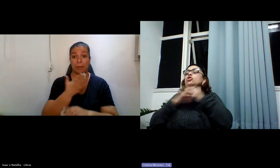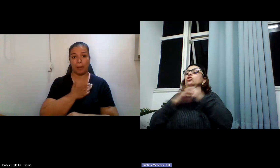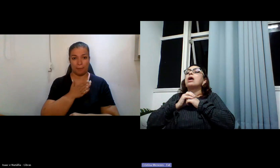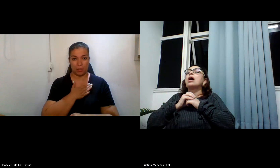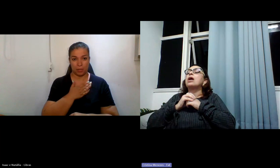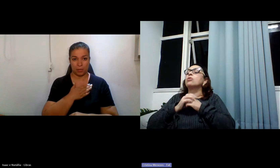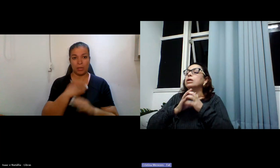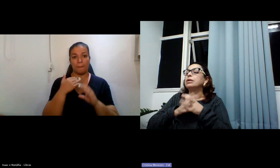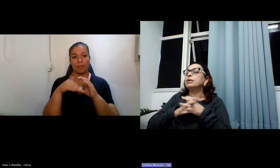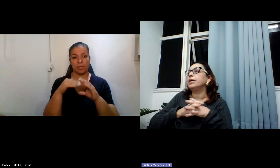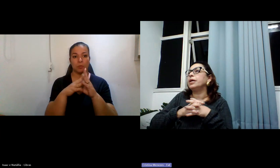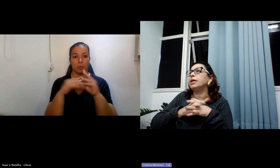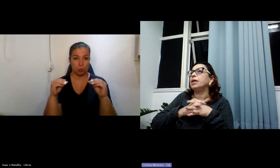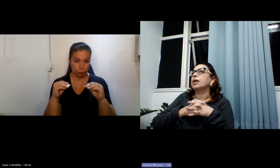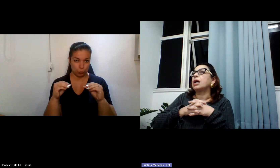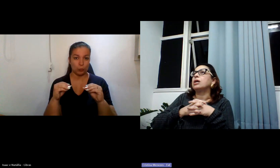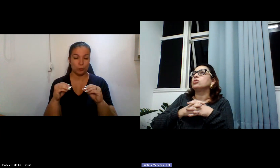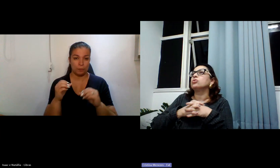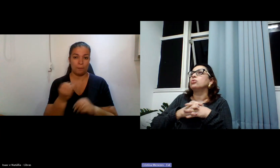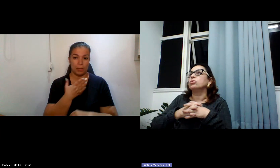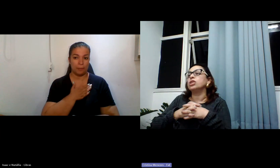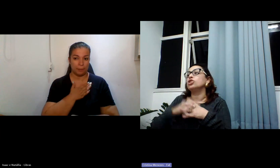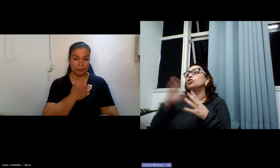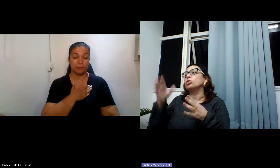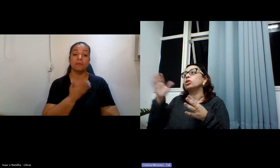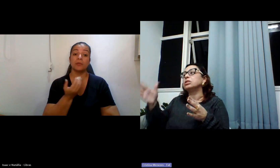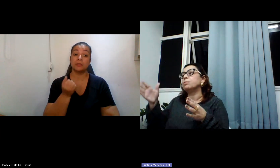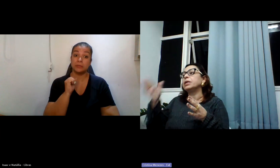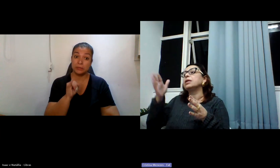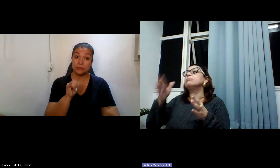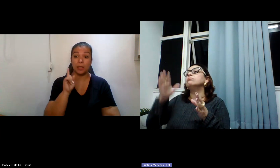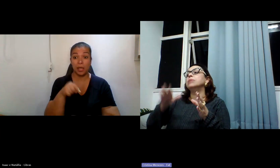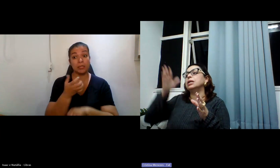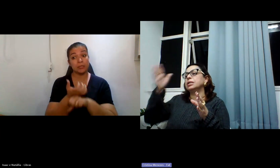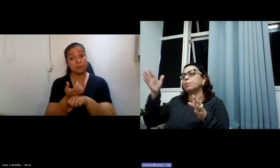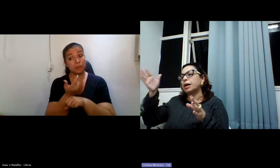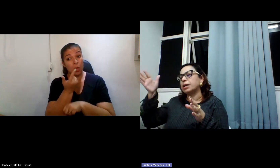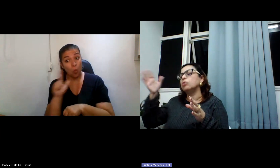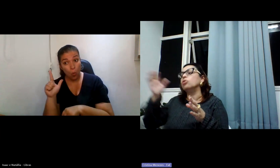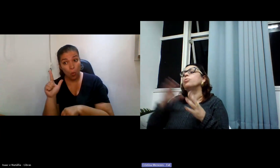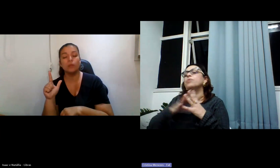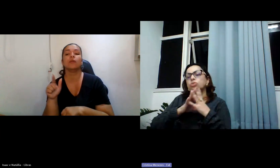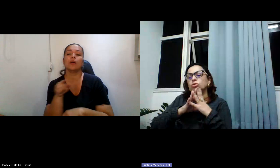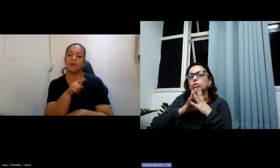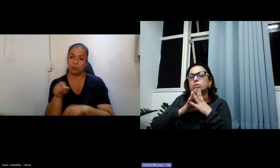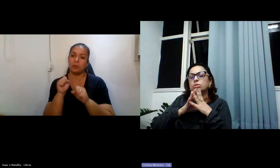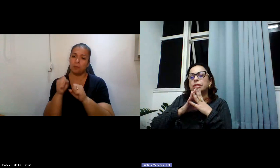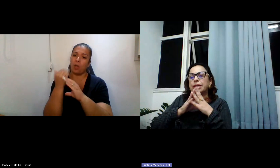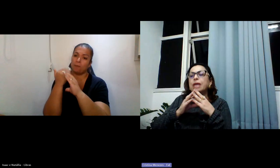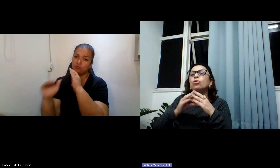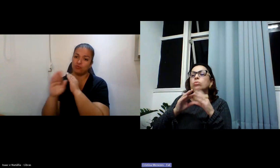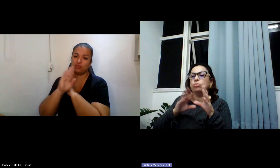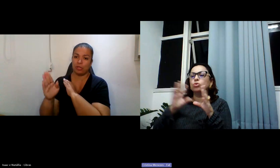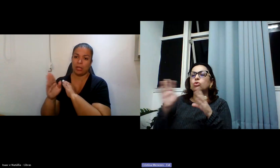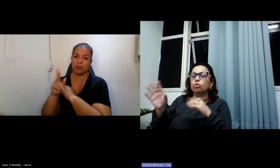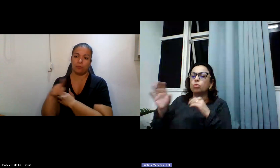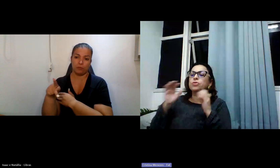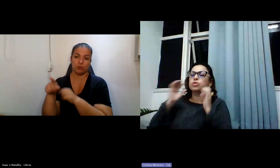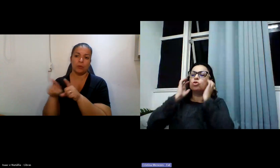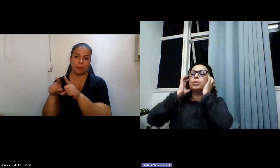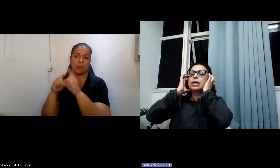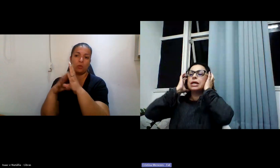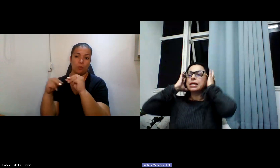Moodle. Agora, caso seja de outra disciplina, manda para o professor, tá? No Moodle